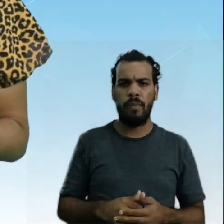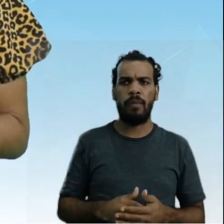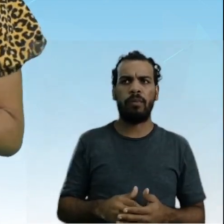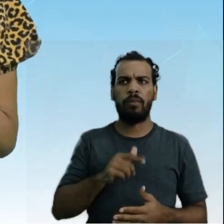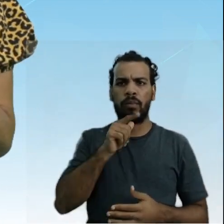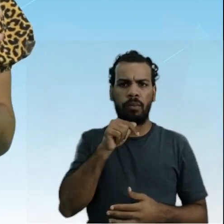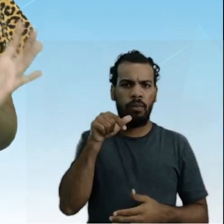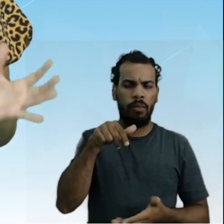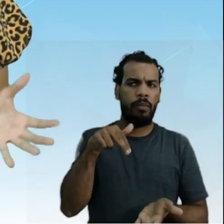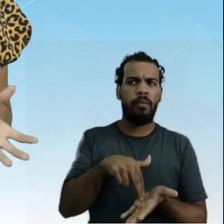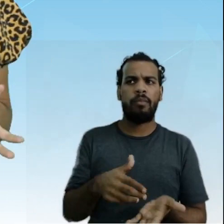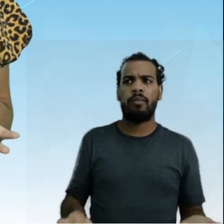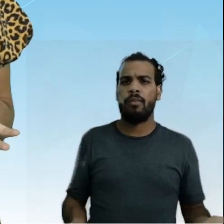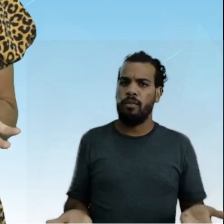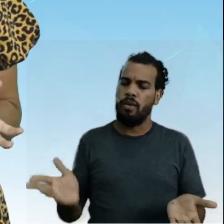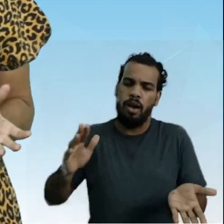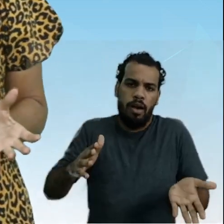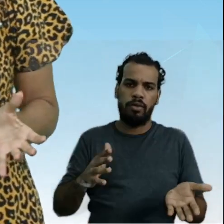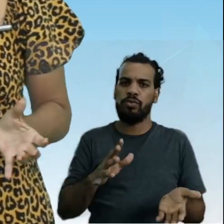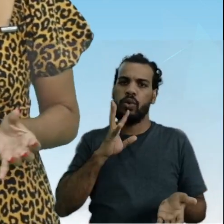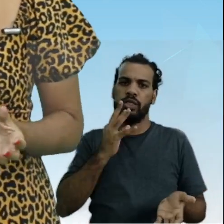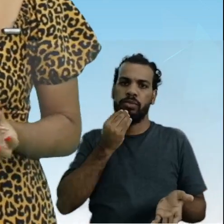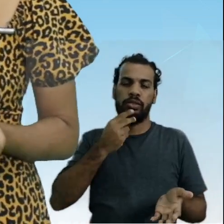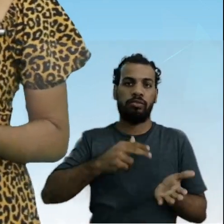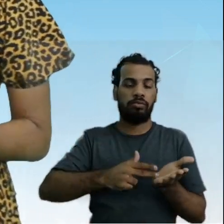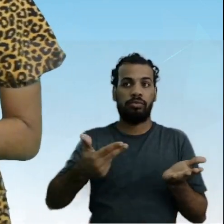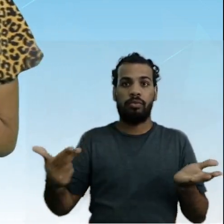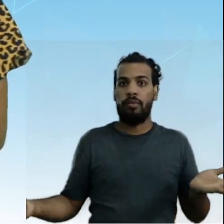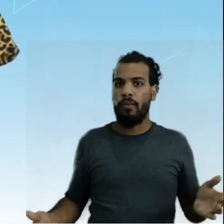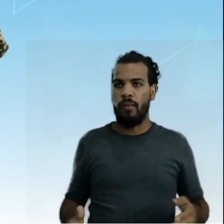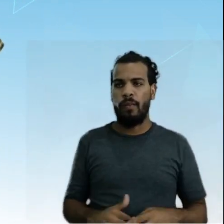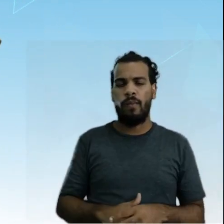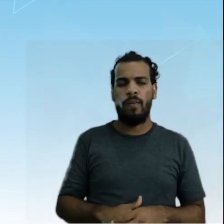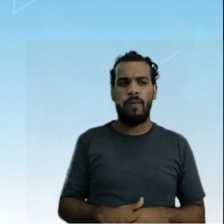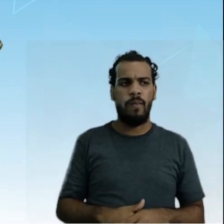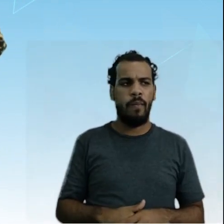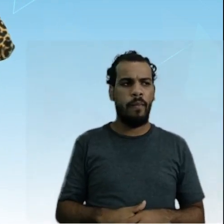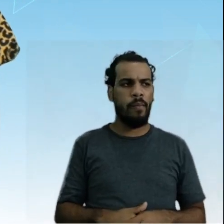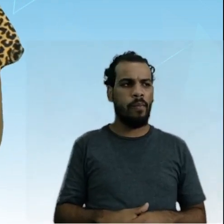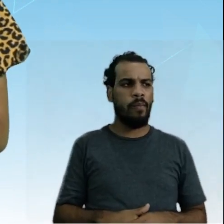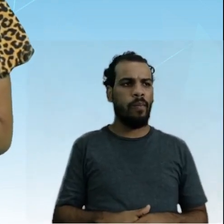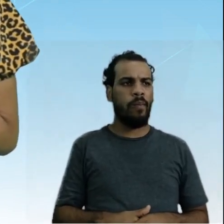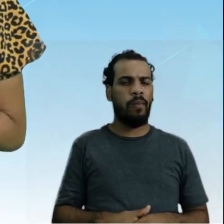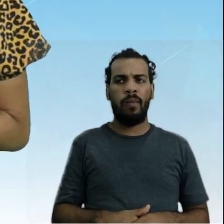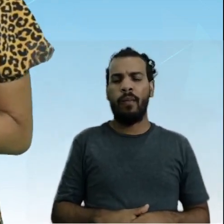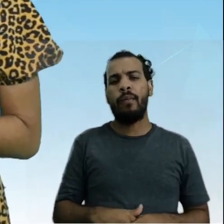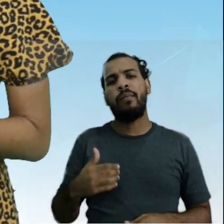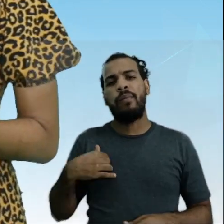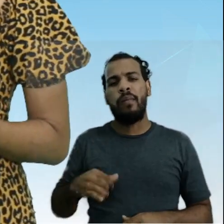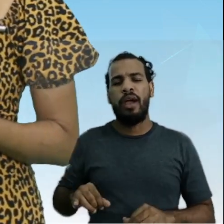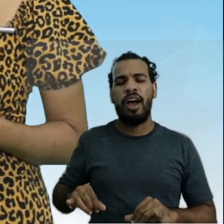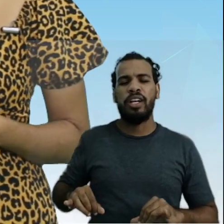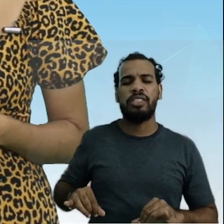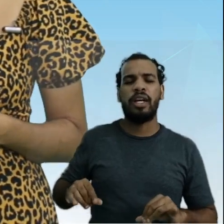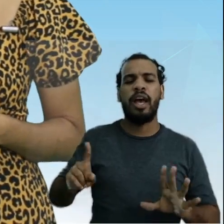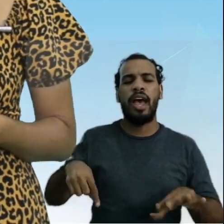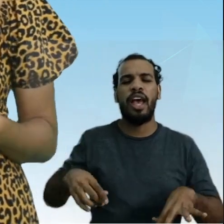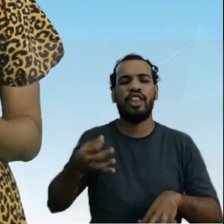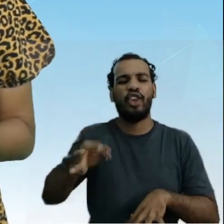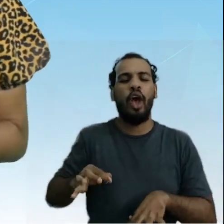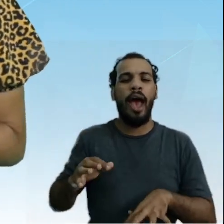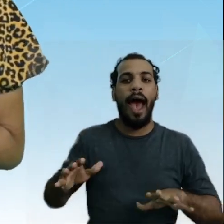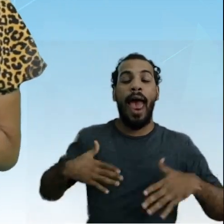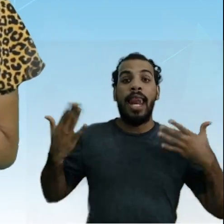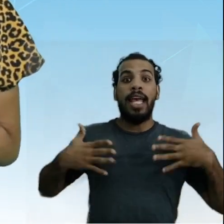enfim, interpretações. Pode ser também aquela questão do seguinte, abundou de alegria, felicidade, né? Sim,